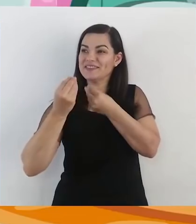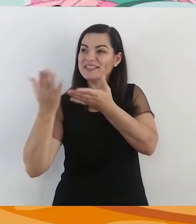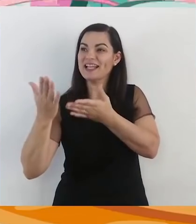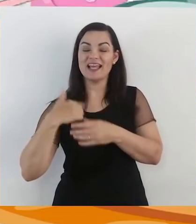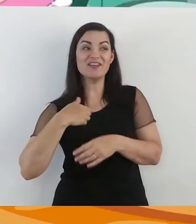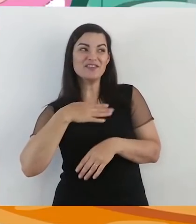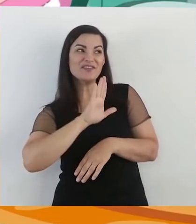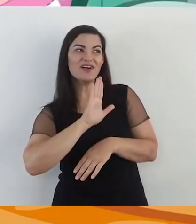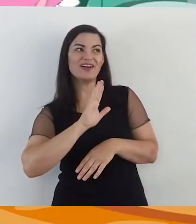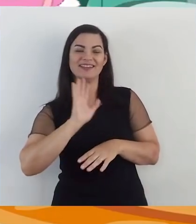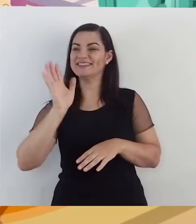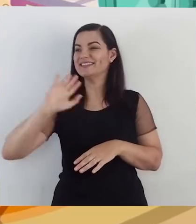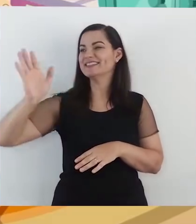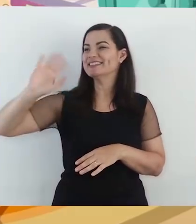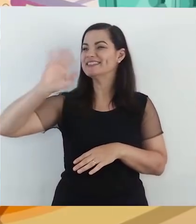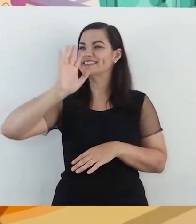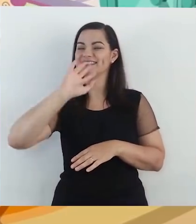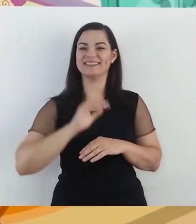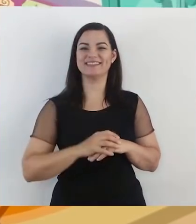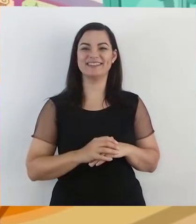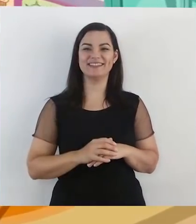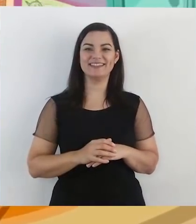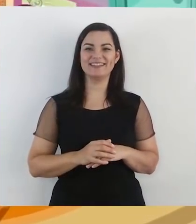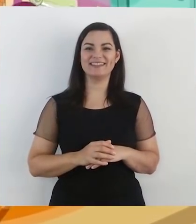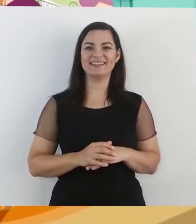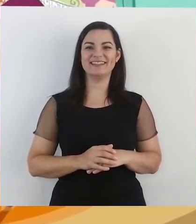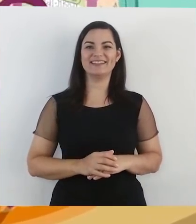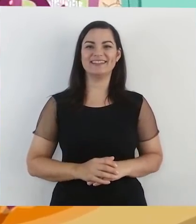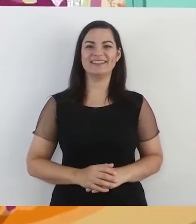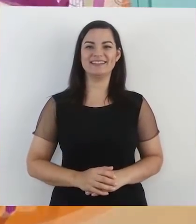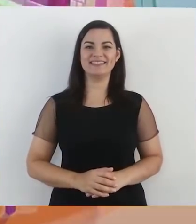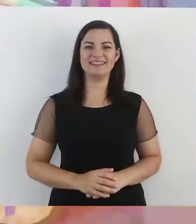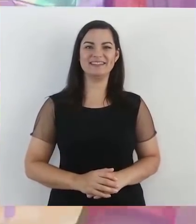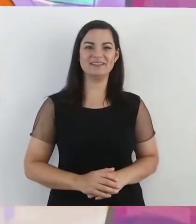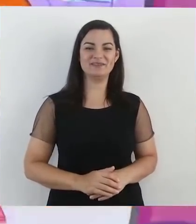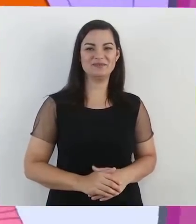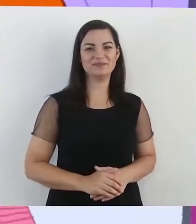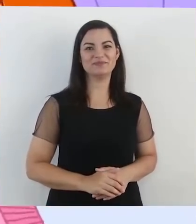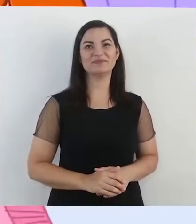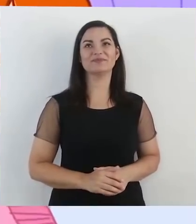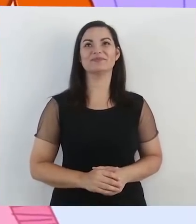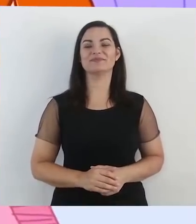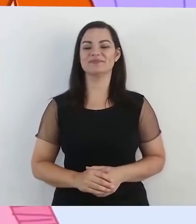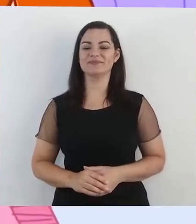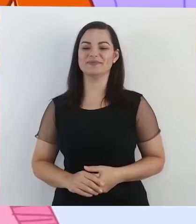mamãe. Tchau, pessoal.